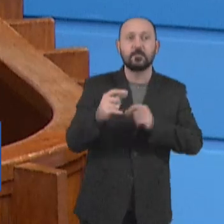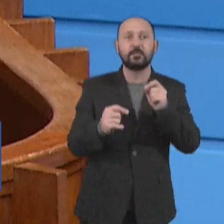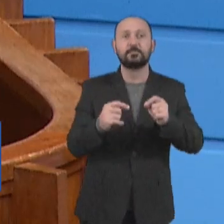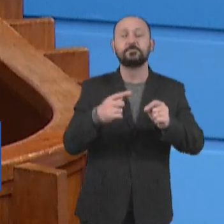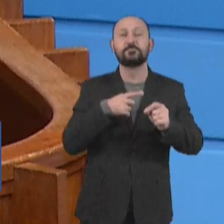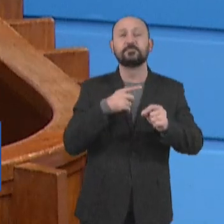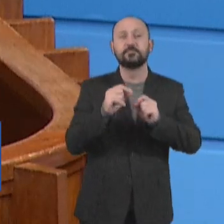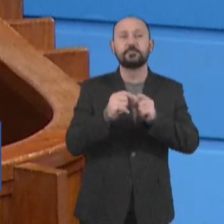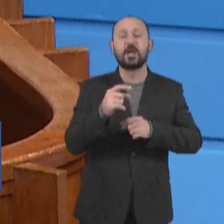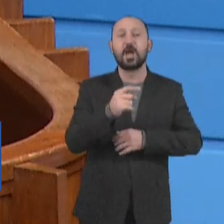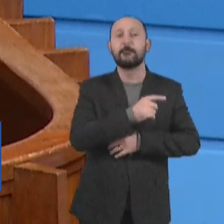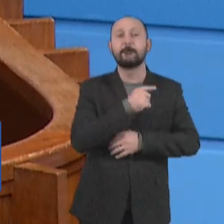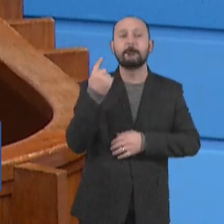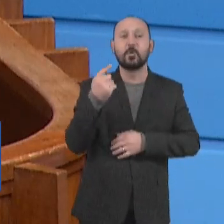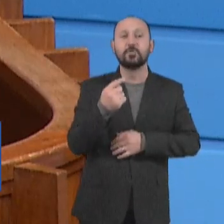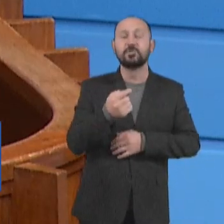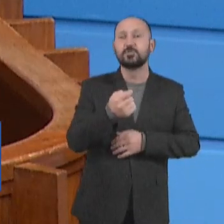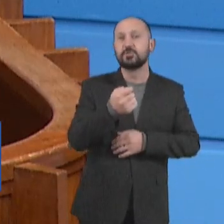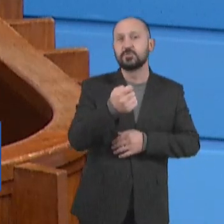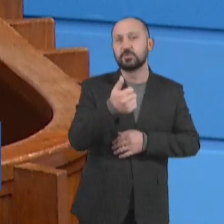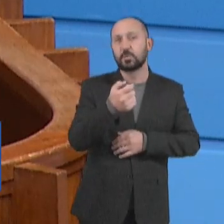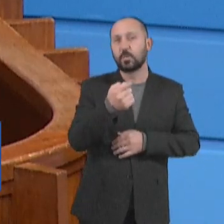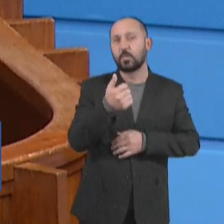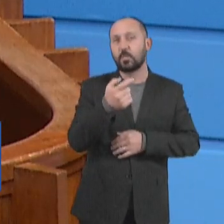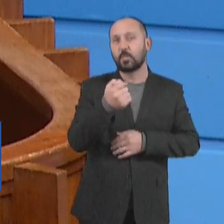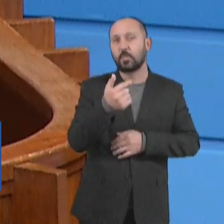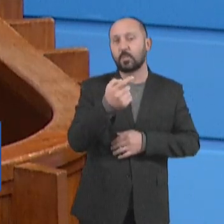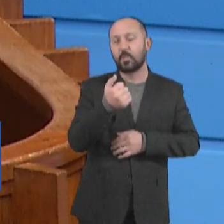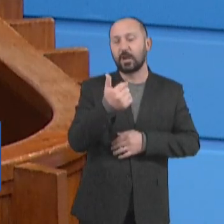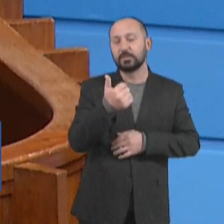leva à morte de praticamente